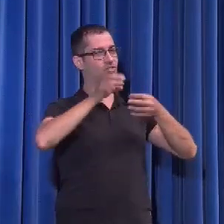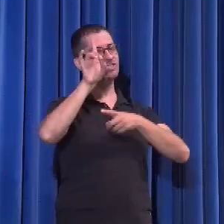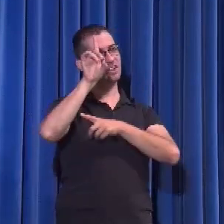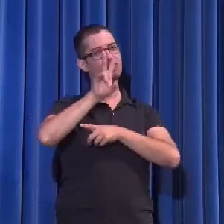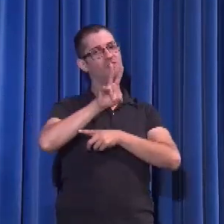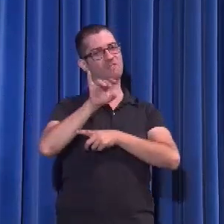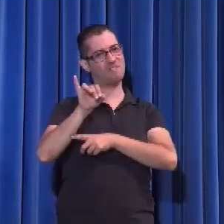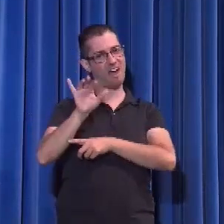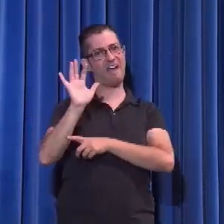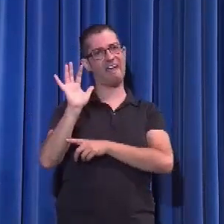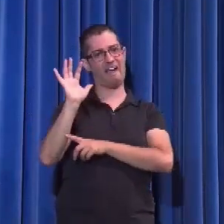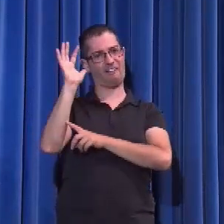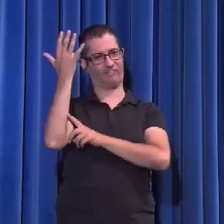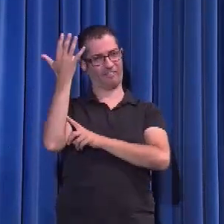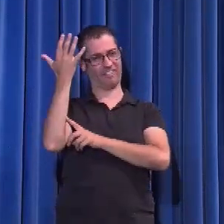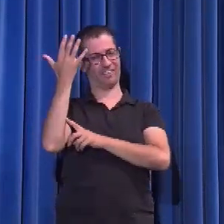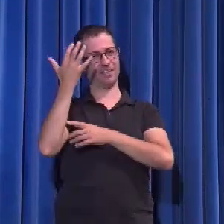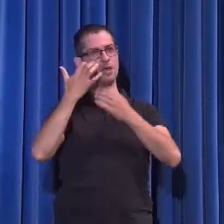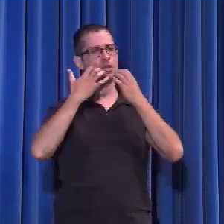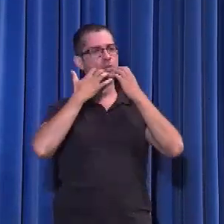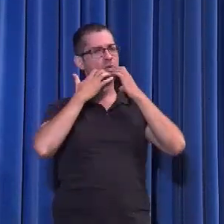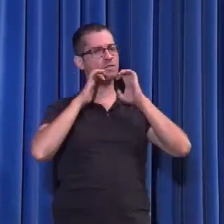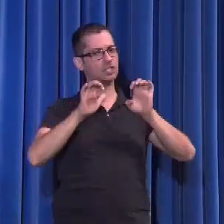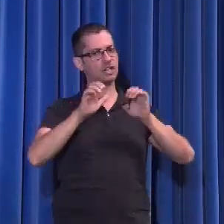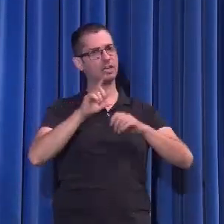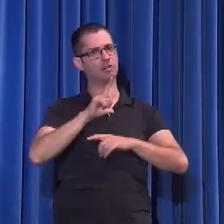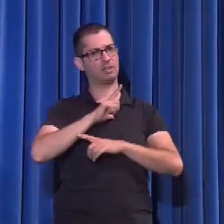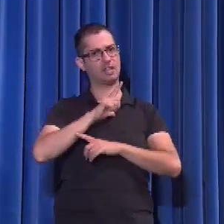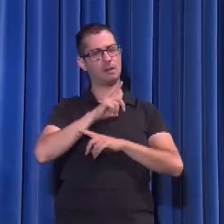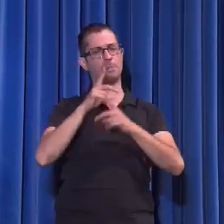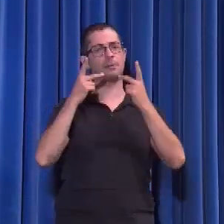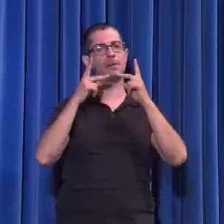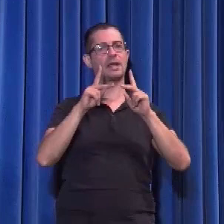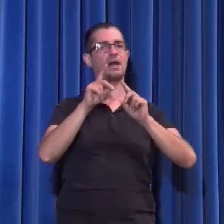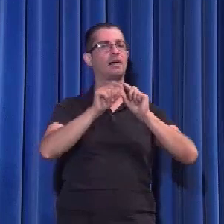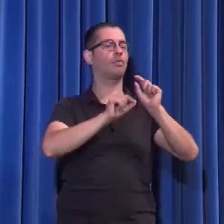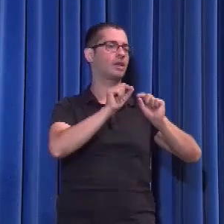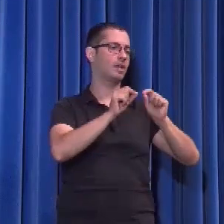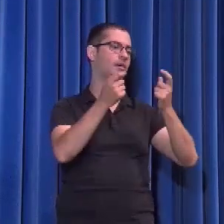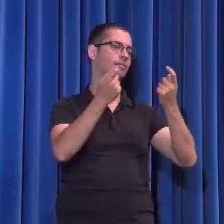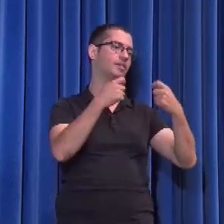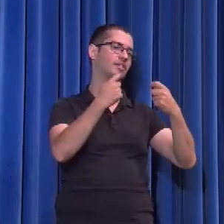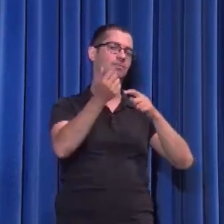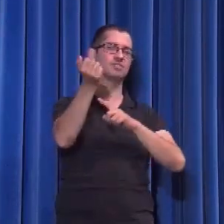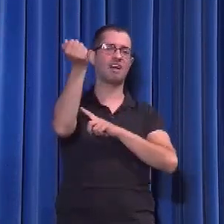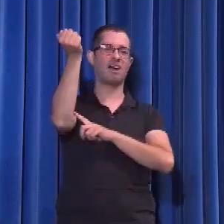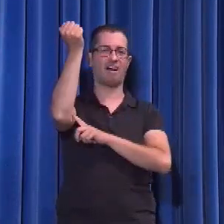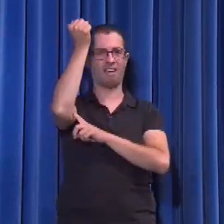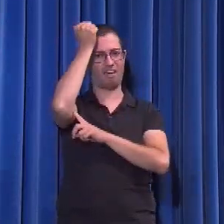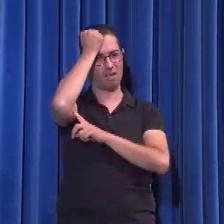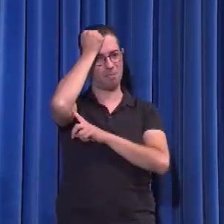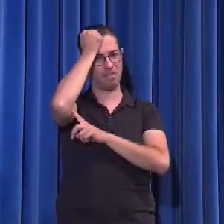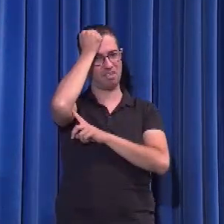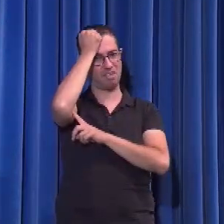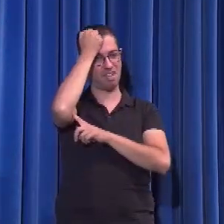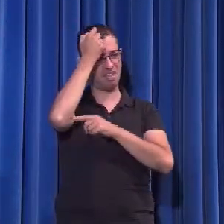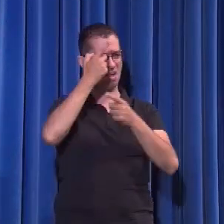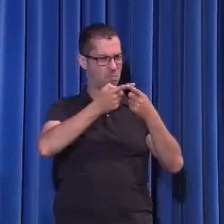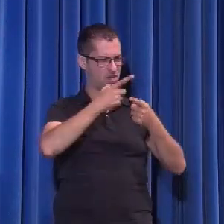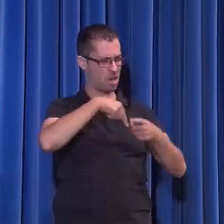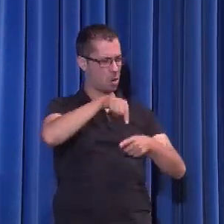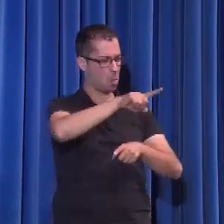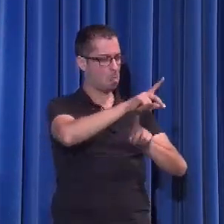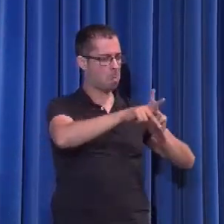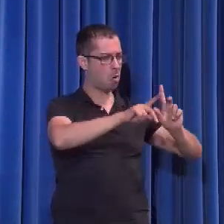acontecer. E o evangelho que nós temos para pregar é: arrependam-se. Porque o povo se rebelou contra